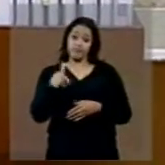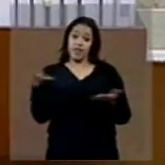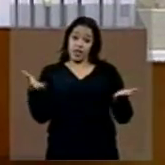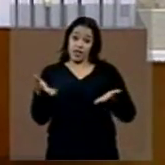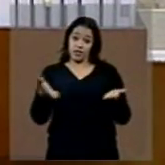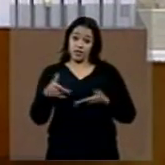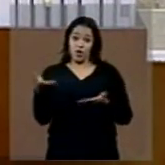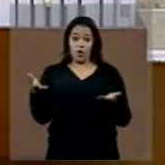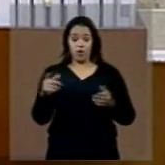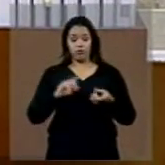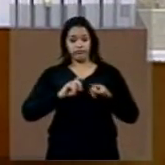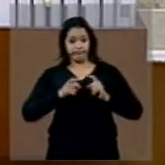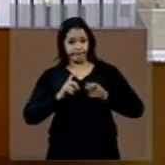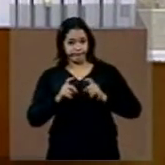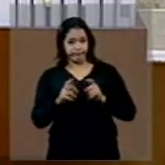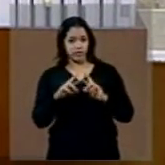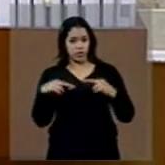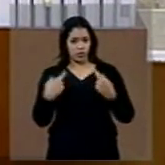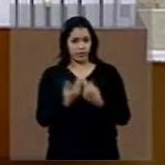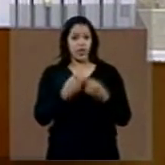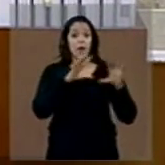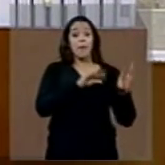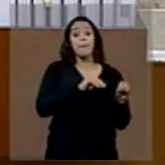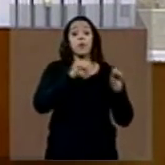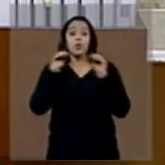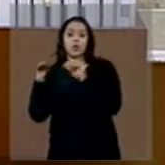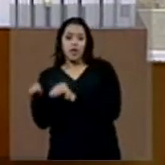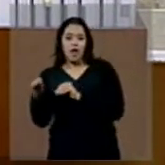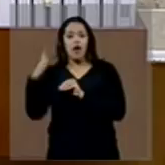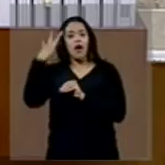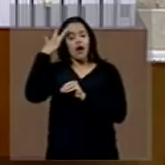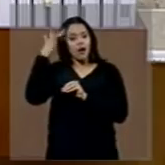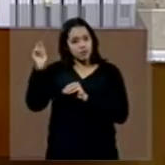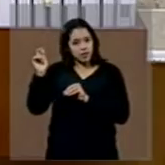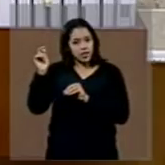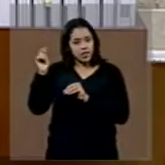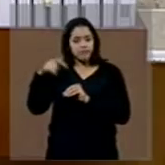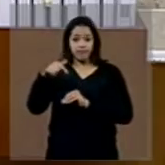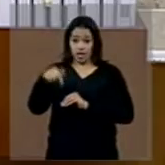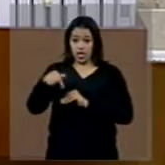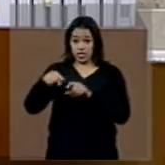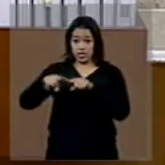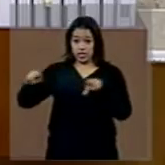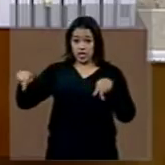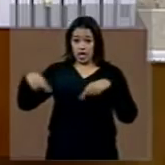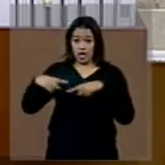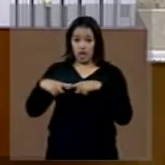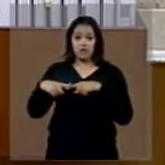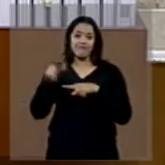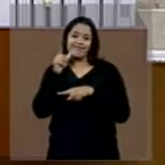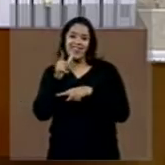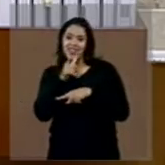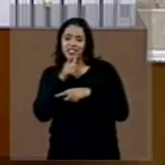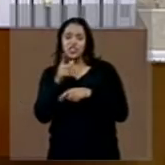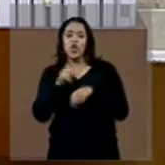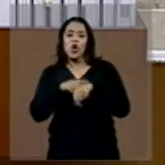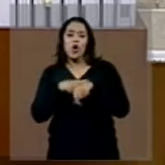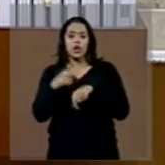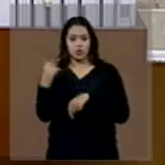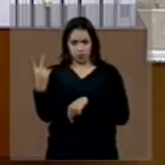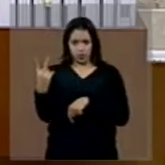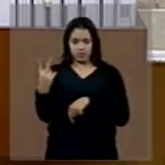sessão administrativa ela fica transferida para amanhã, aqui na sala dos lanches, às 14